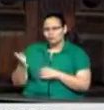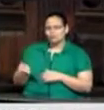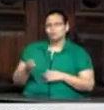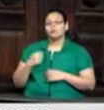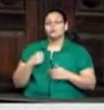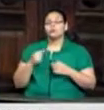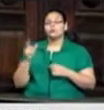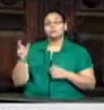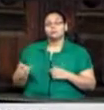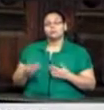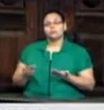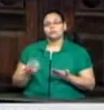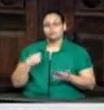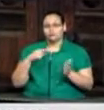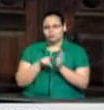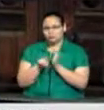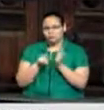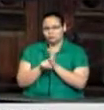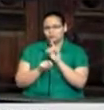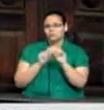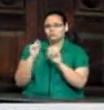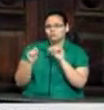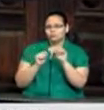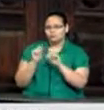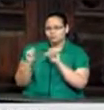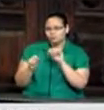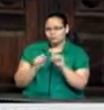os meus questionamentos, presidente?